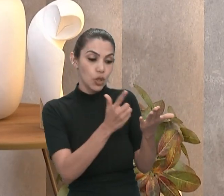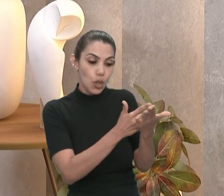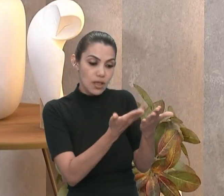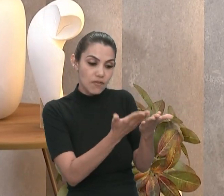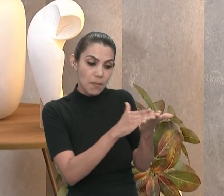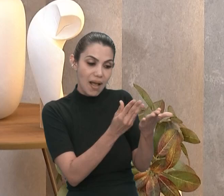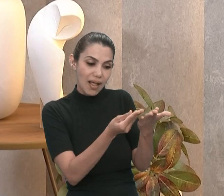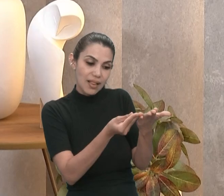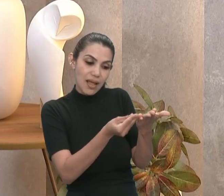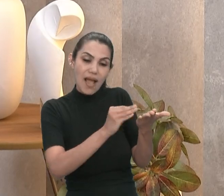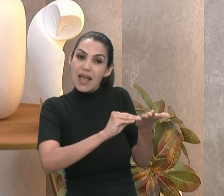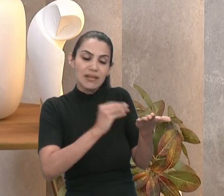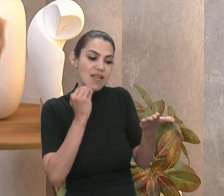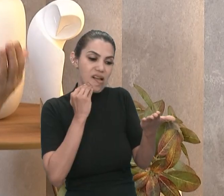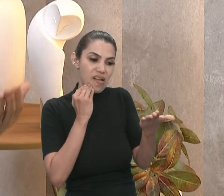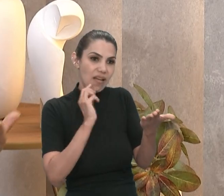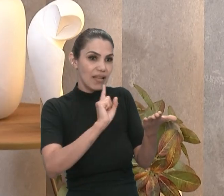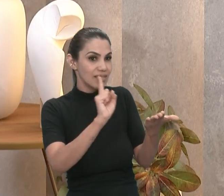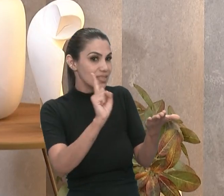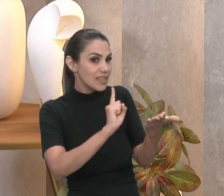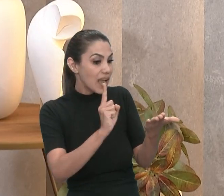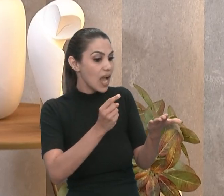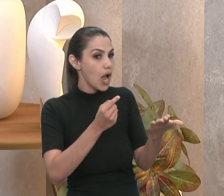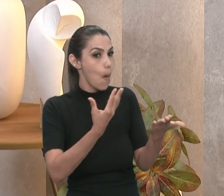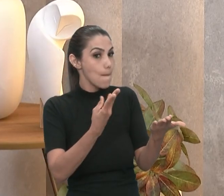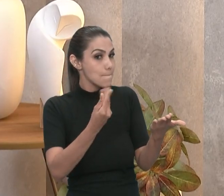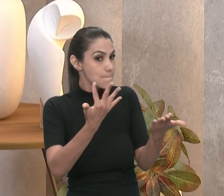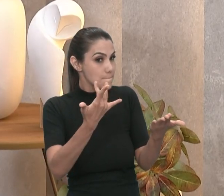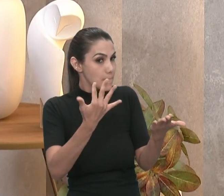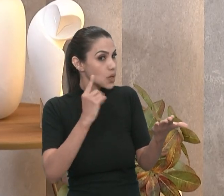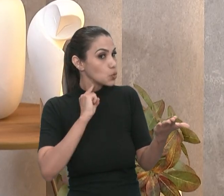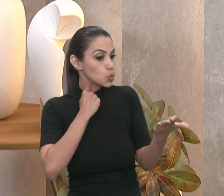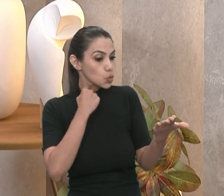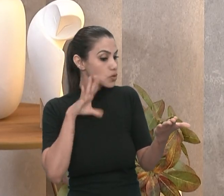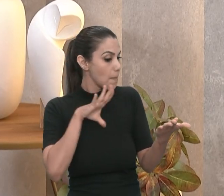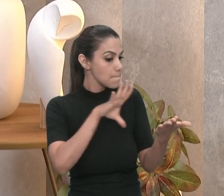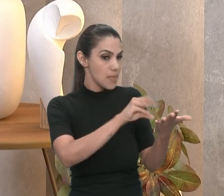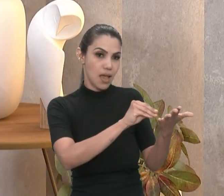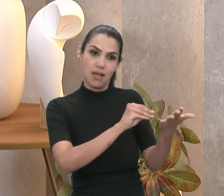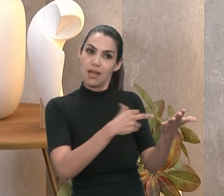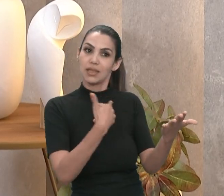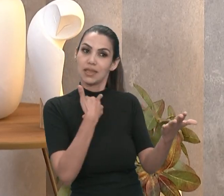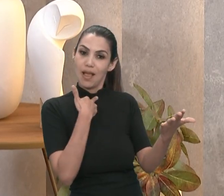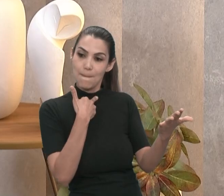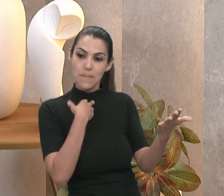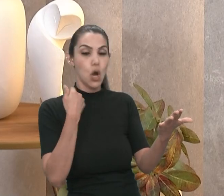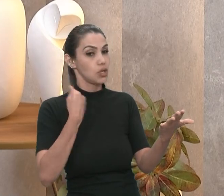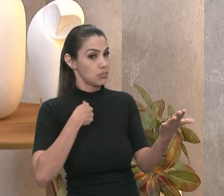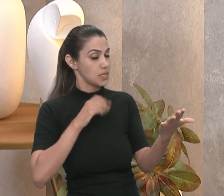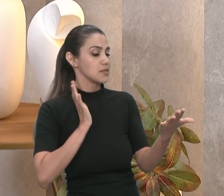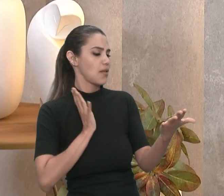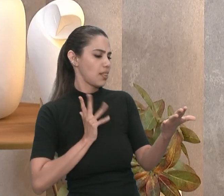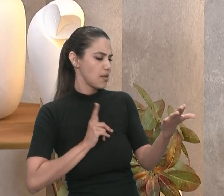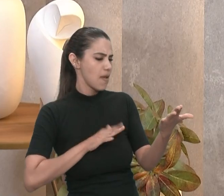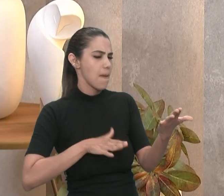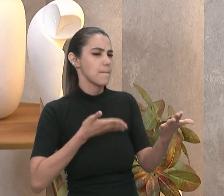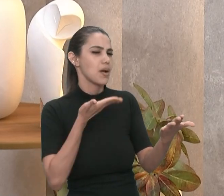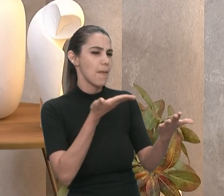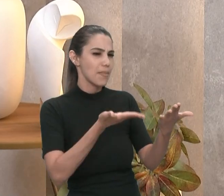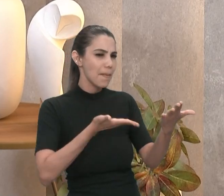orelha no livro, a mão está suja, não pode tocar o livro. Sempre foi um